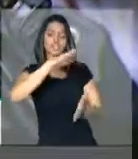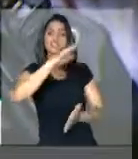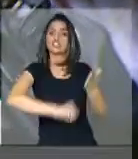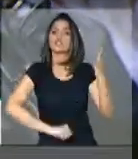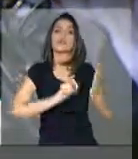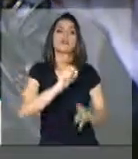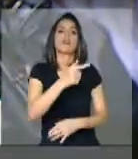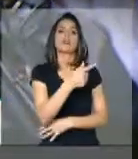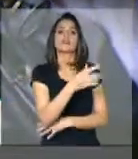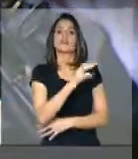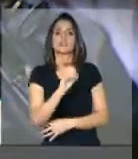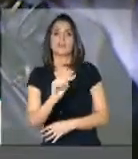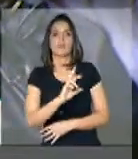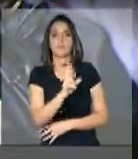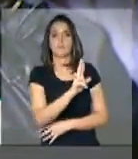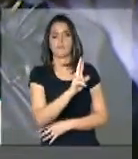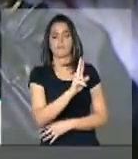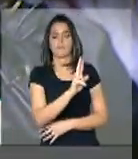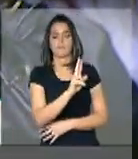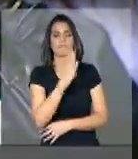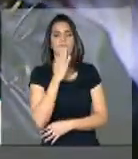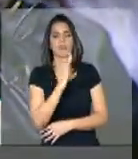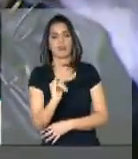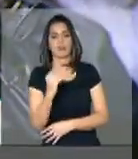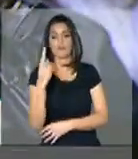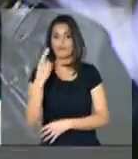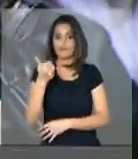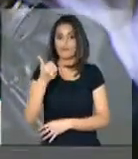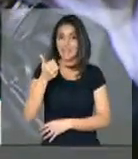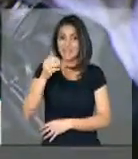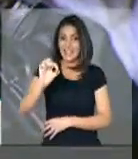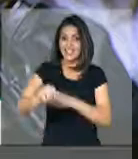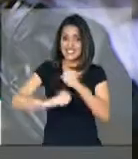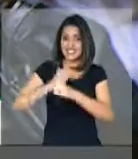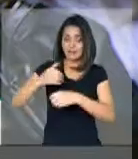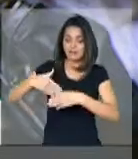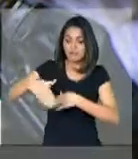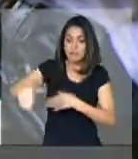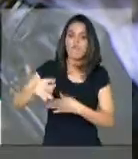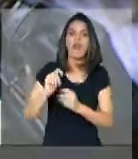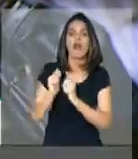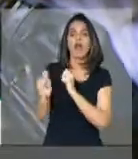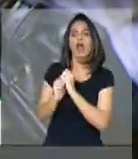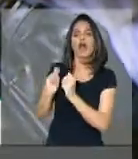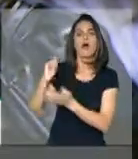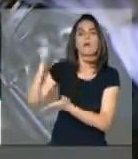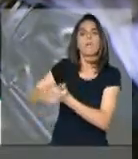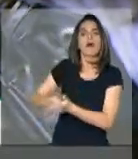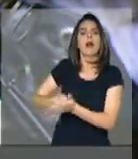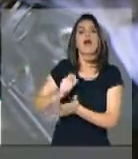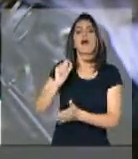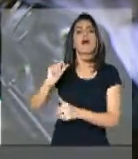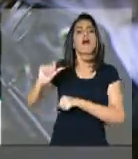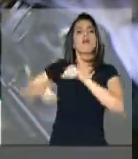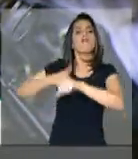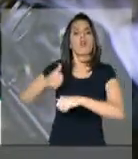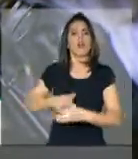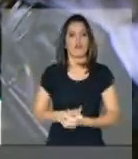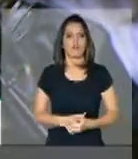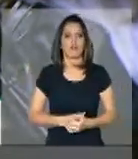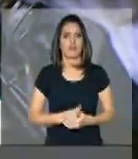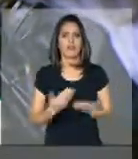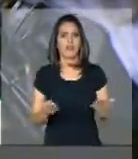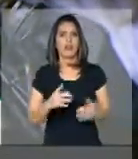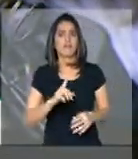de 700 bilhões de reais em 10 anos para financiar uma reforma enquanto mantém